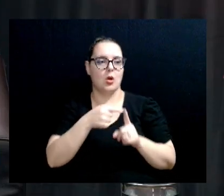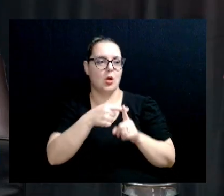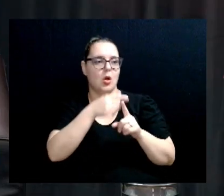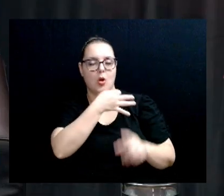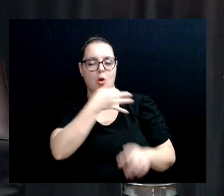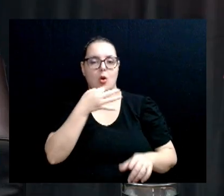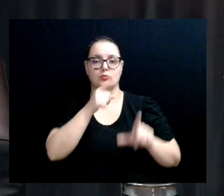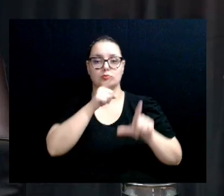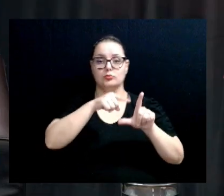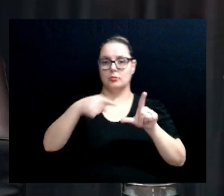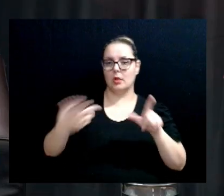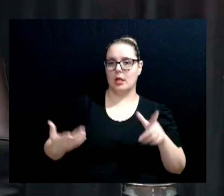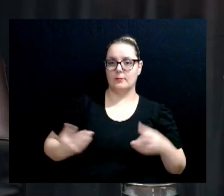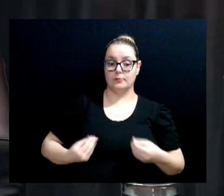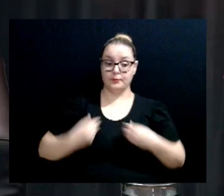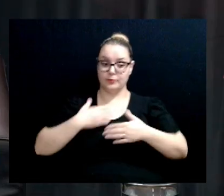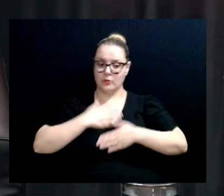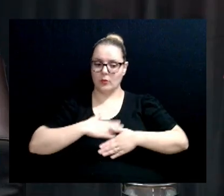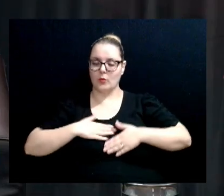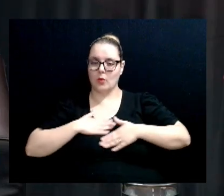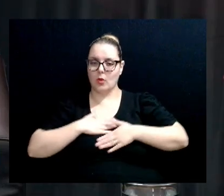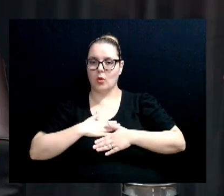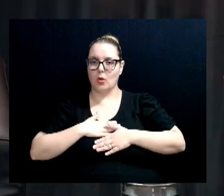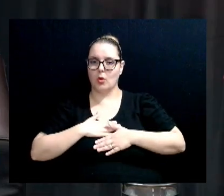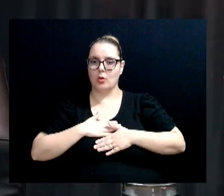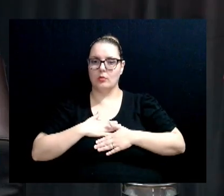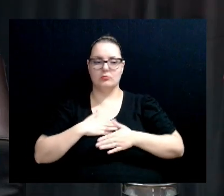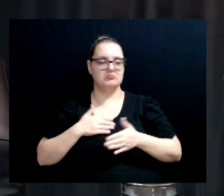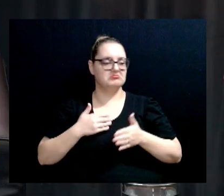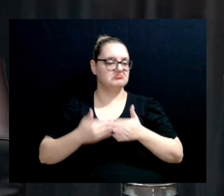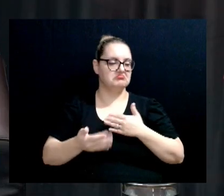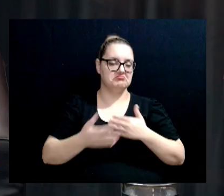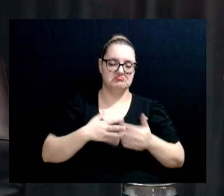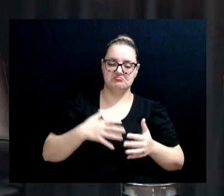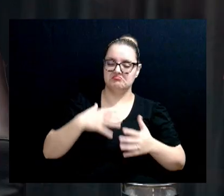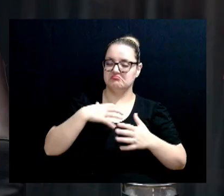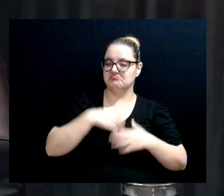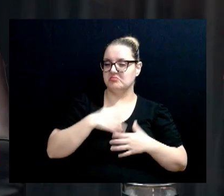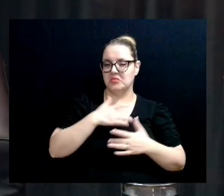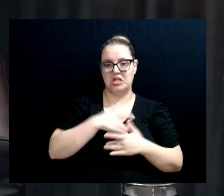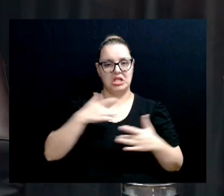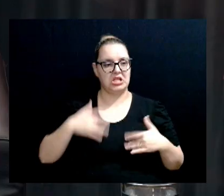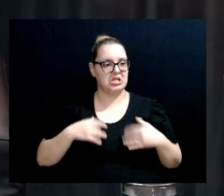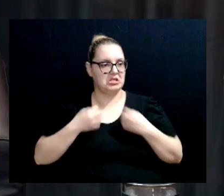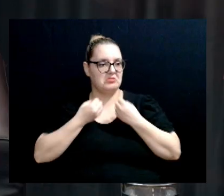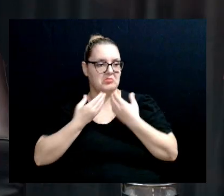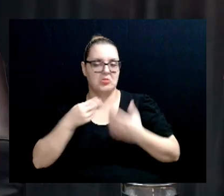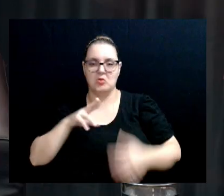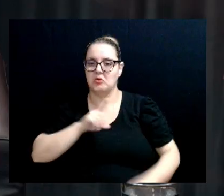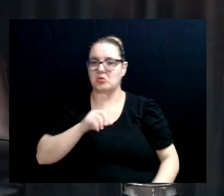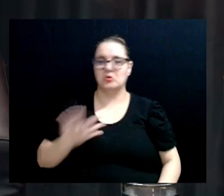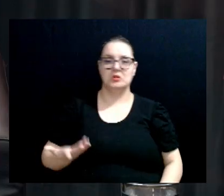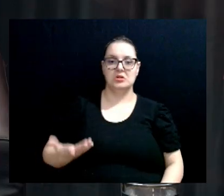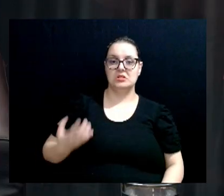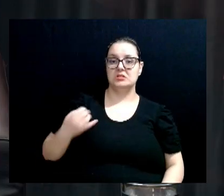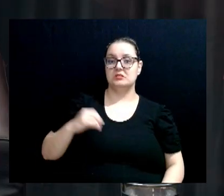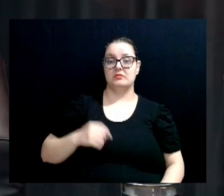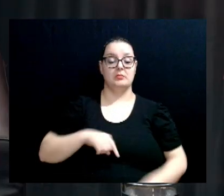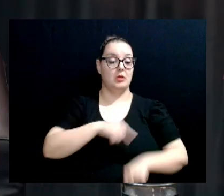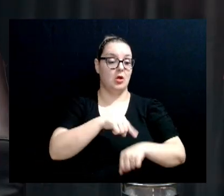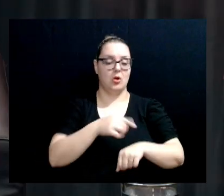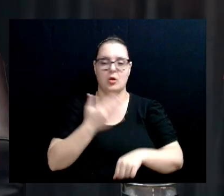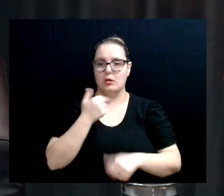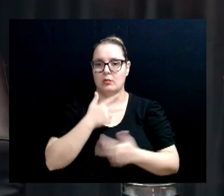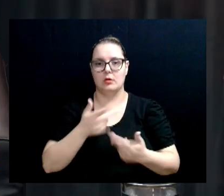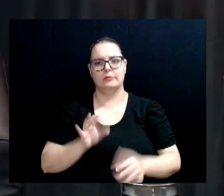vai dar uma satisfação, independente se aquilo está sendo saudável, se ele vai precisar ficar tantas horas sem comer, ainda mais um adolescente, um jovem que está